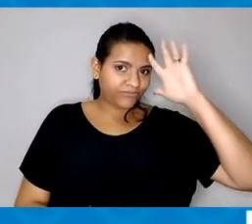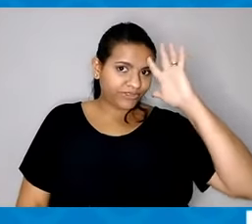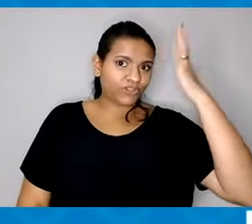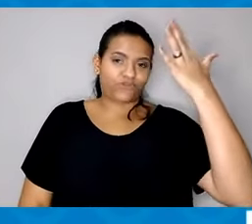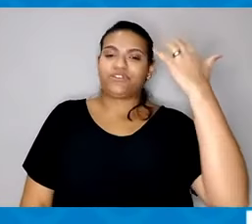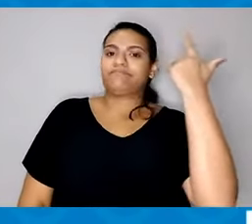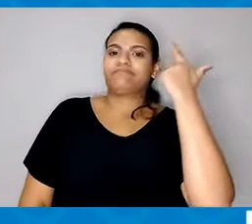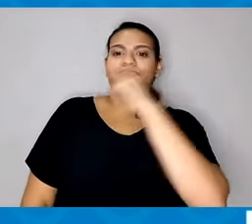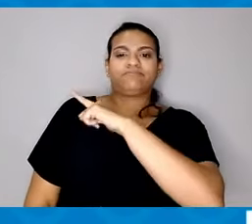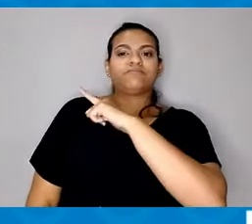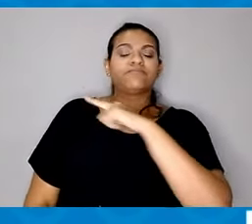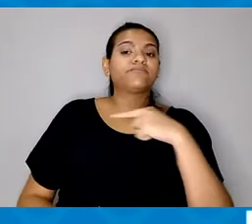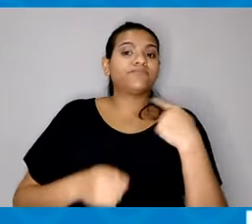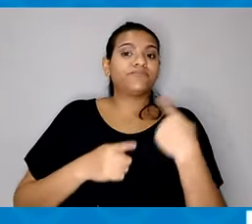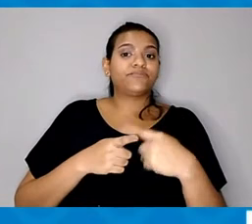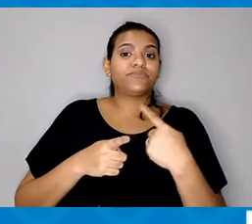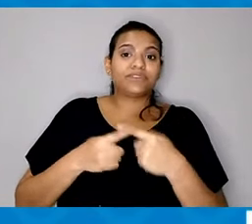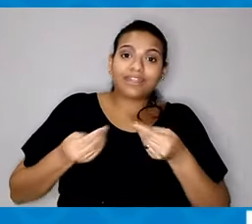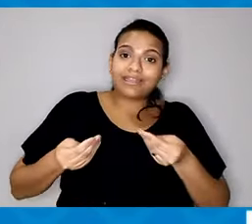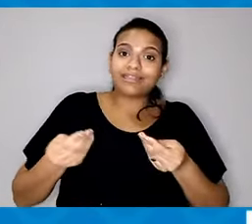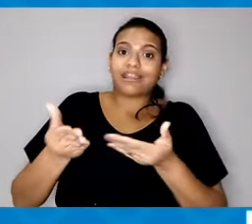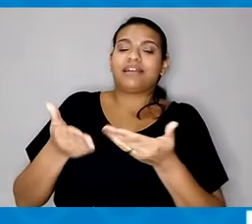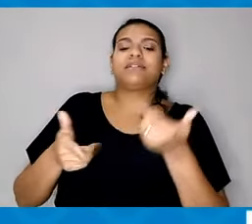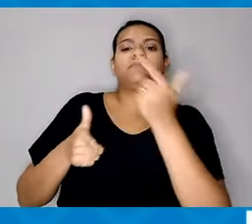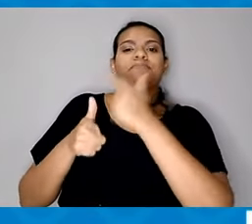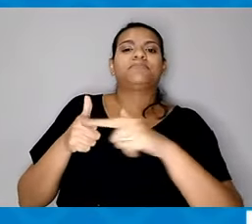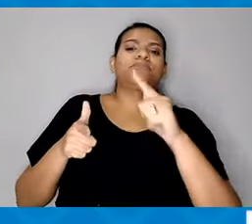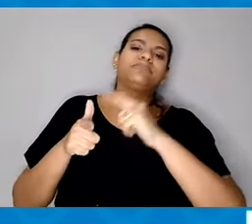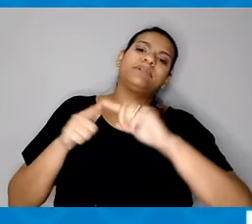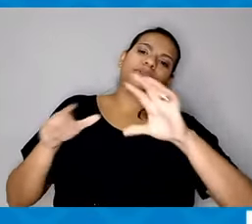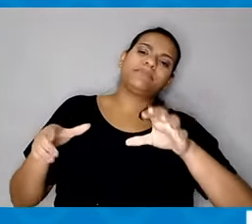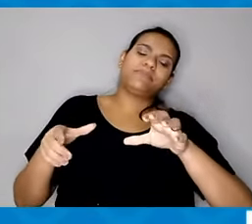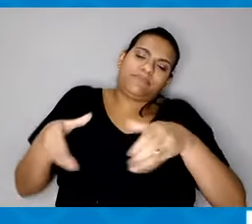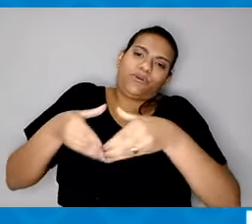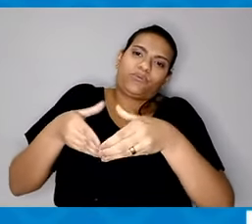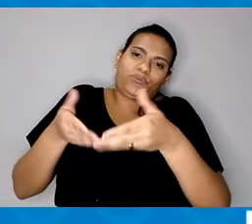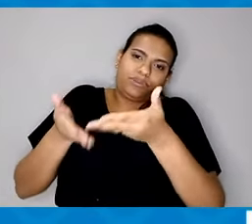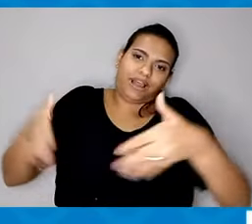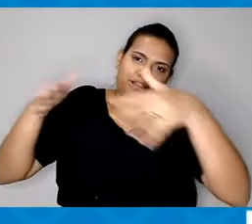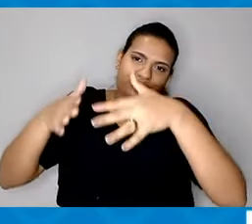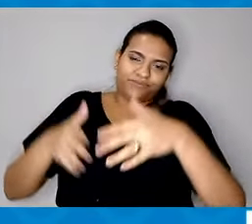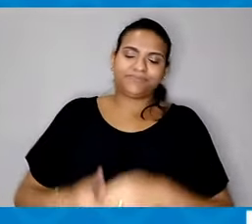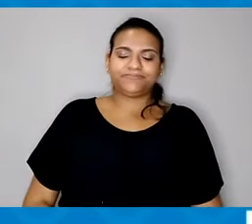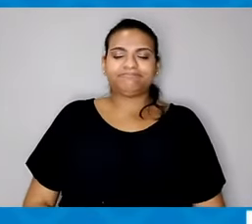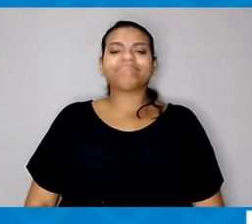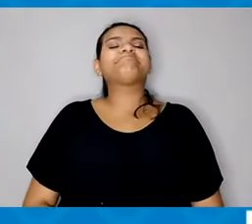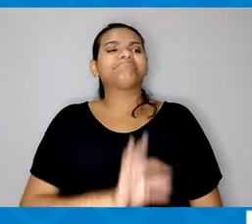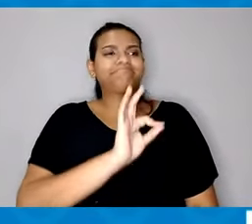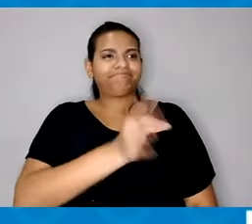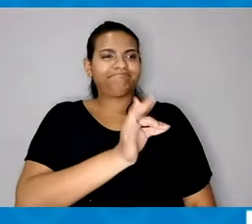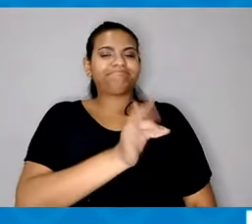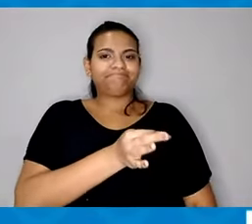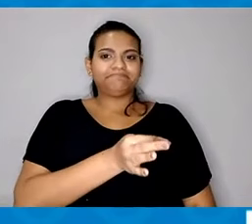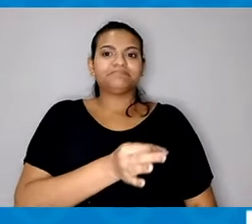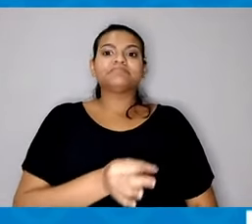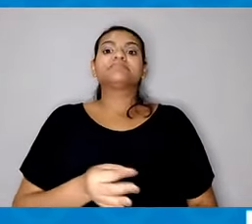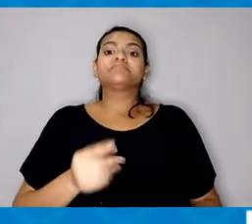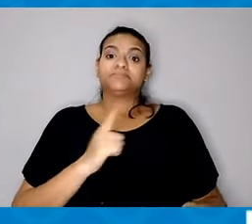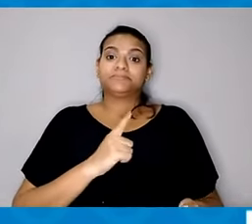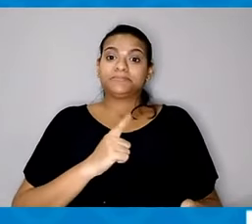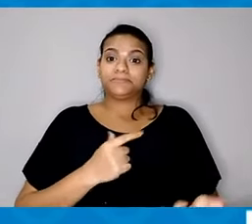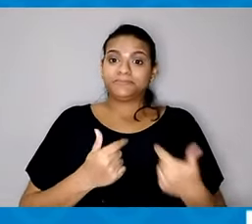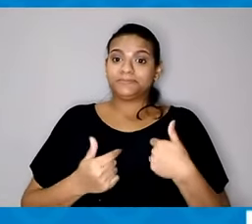a comunidade e a humanidade. Sem dúvida. Bom, aproveitando para dizer que estamos aqui com participantes de